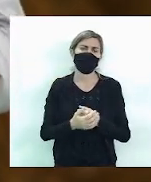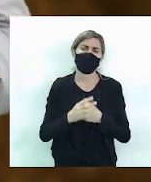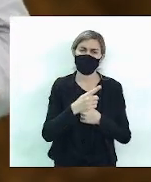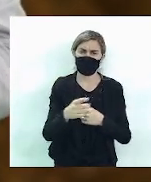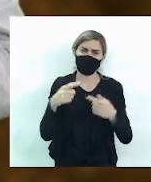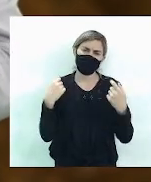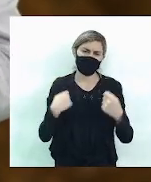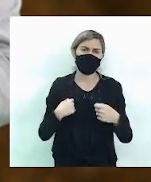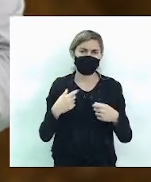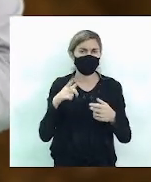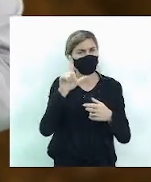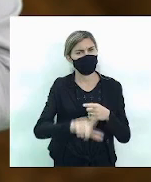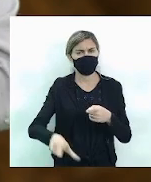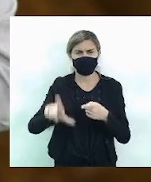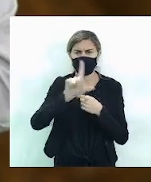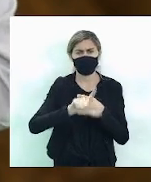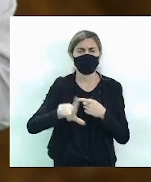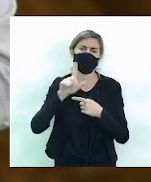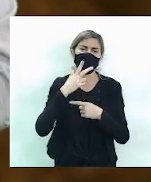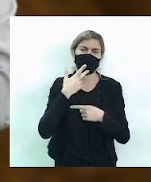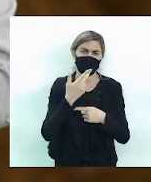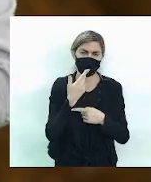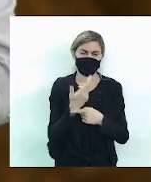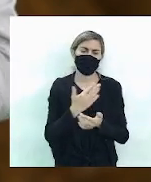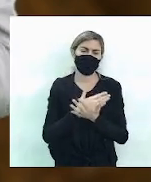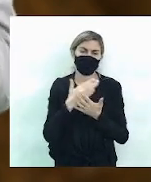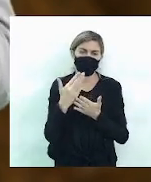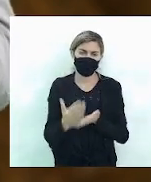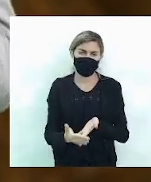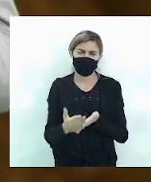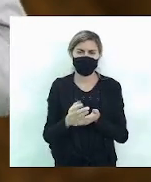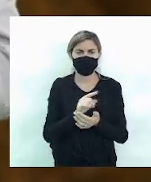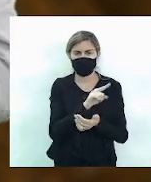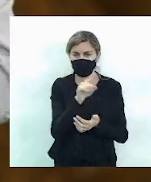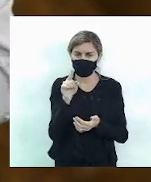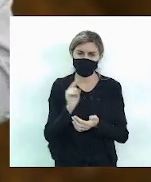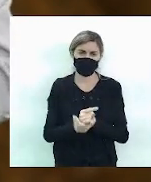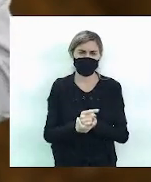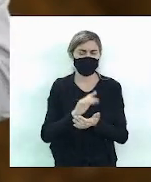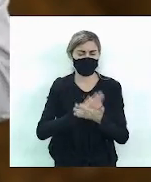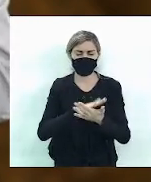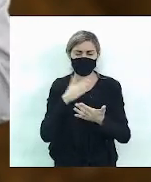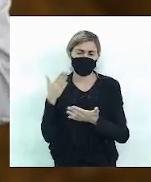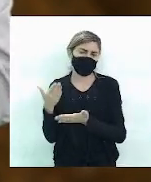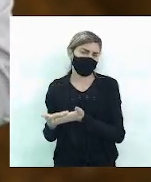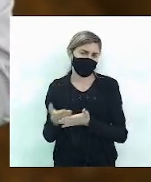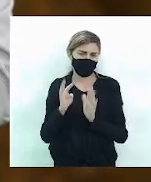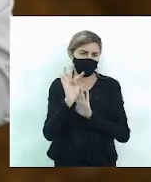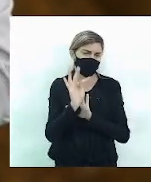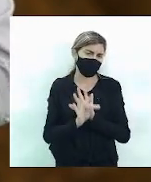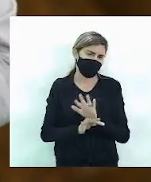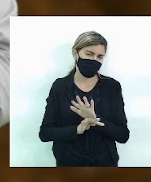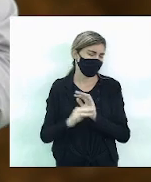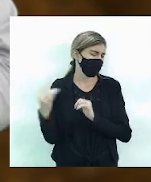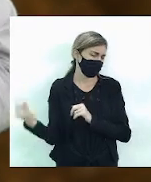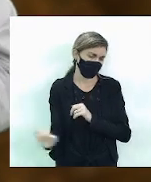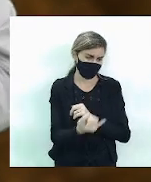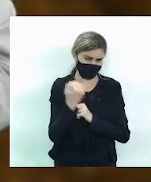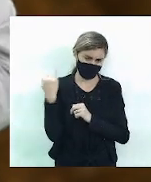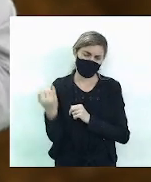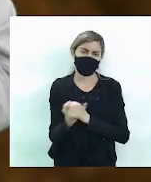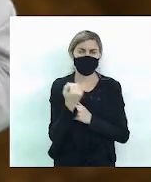começar a se deparar com literatura, como nós falamos aqui, logo no início. E a questão da interpretação de texto, ela é